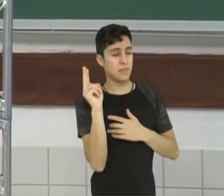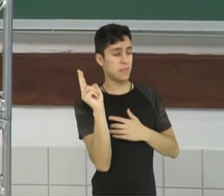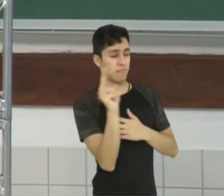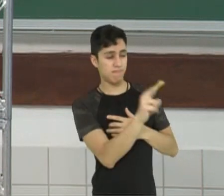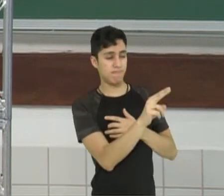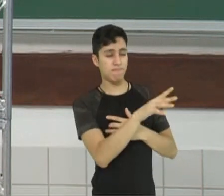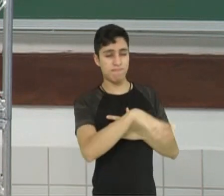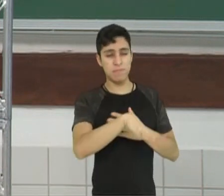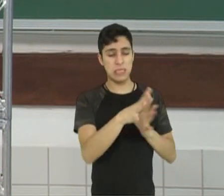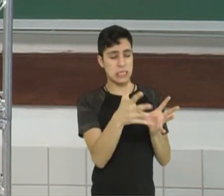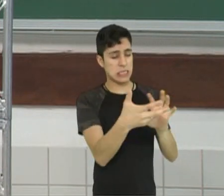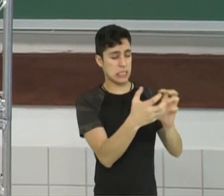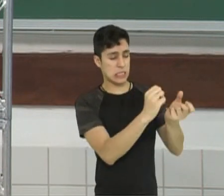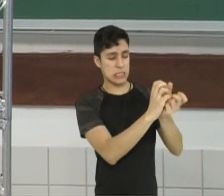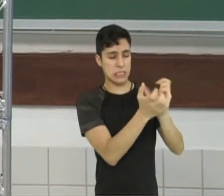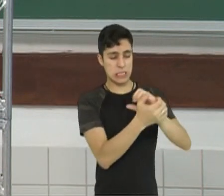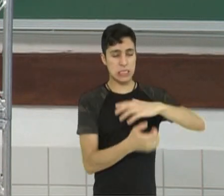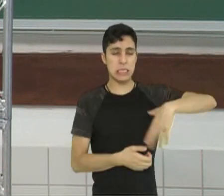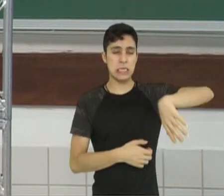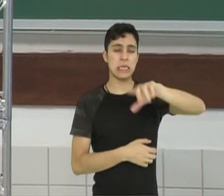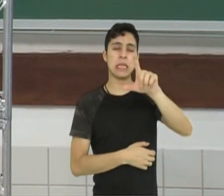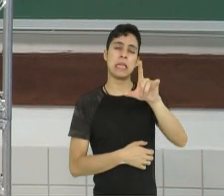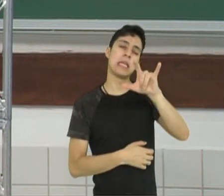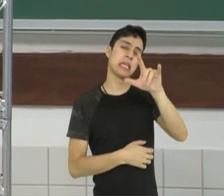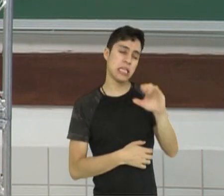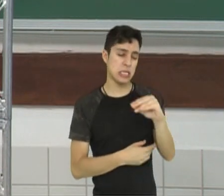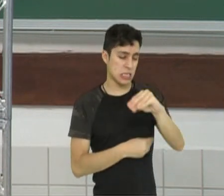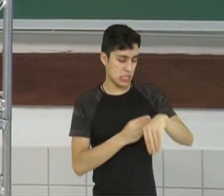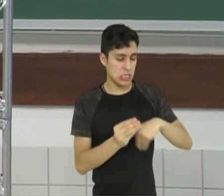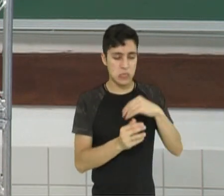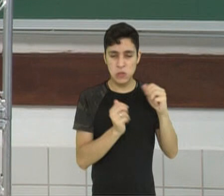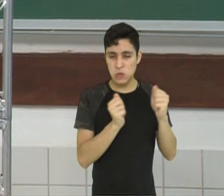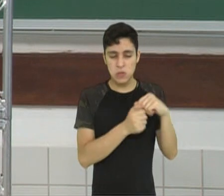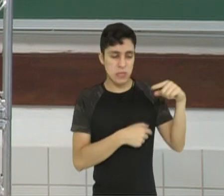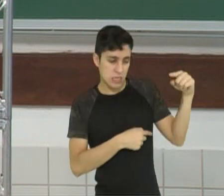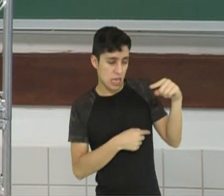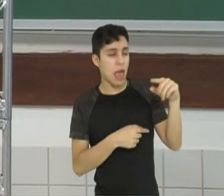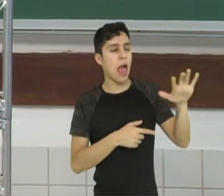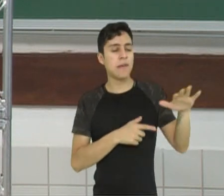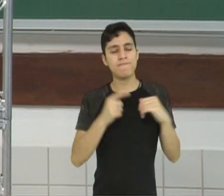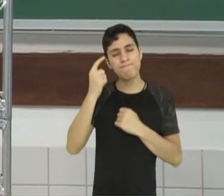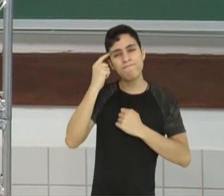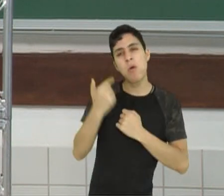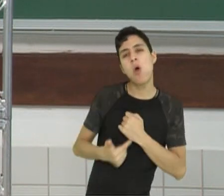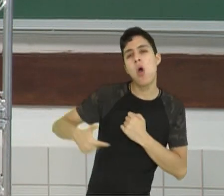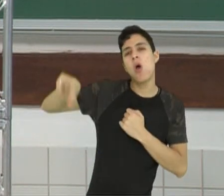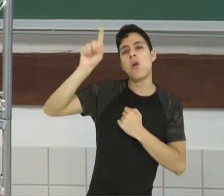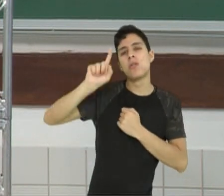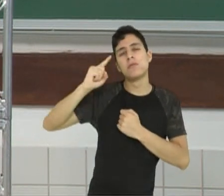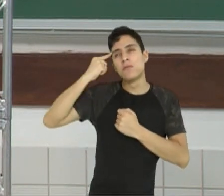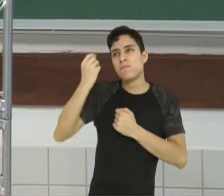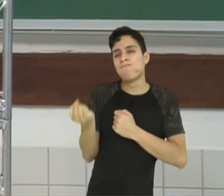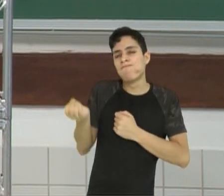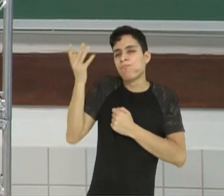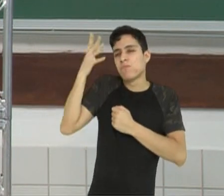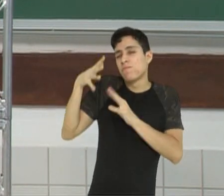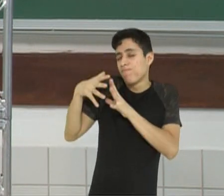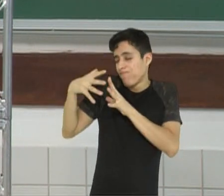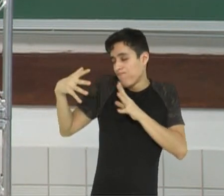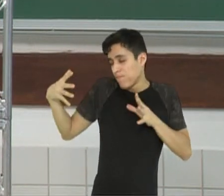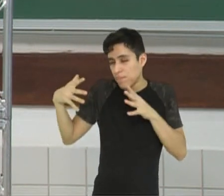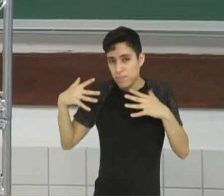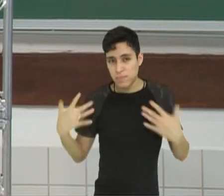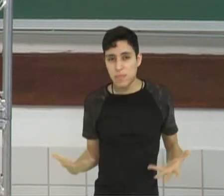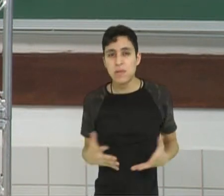dele, né, toda prensada com lixo, garrafa PET, enfim, ele teve ideia de fazer outra obra também, maior